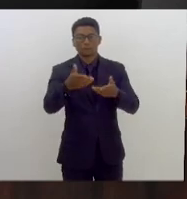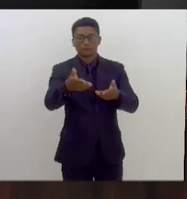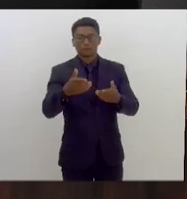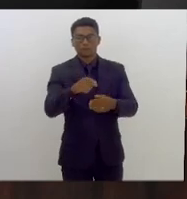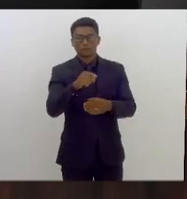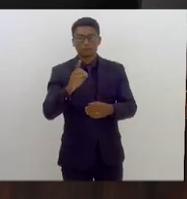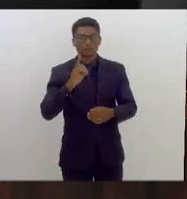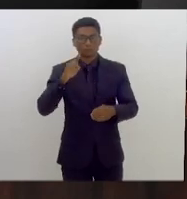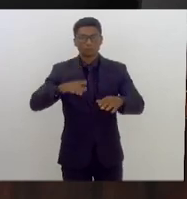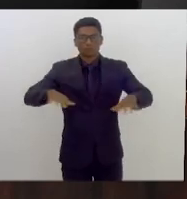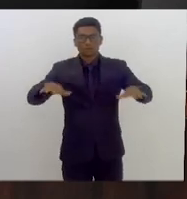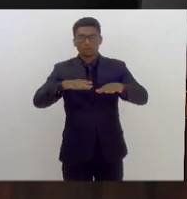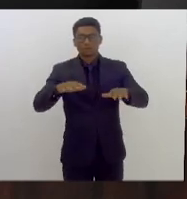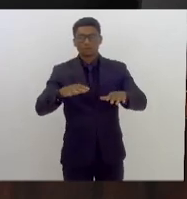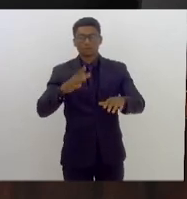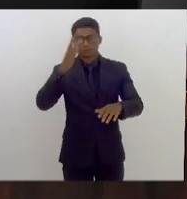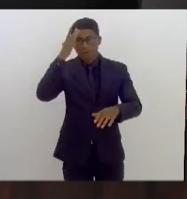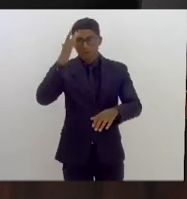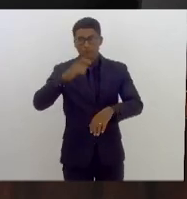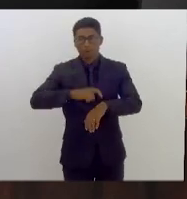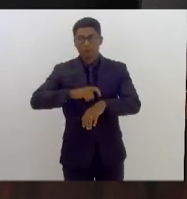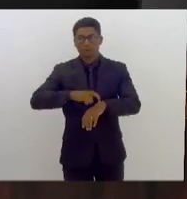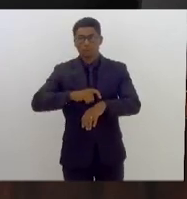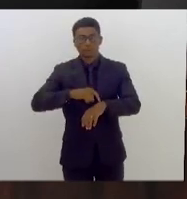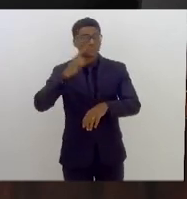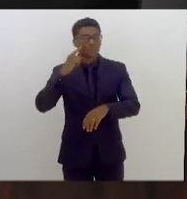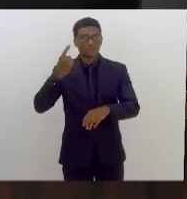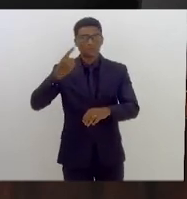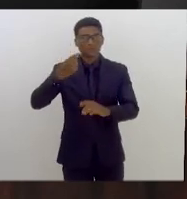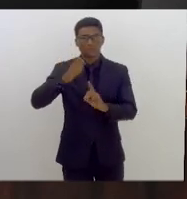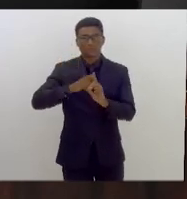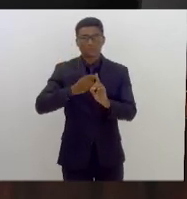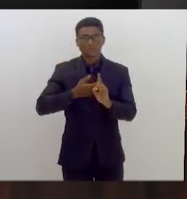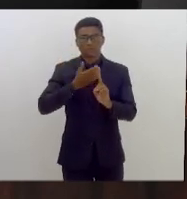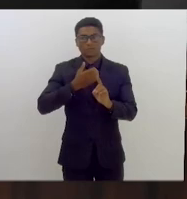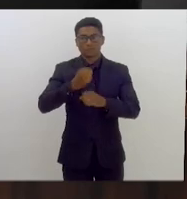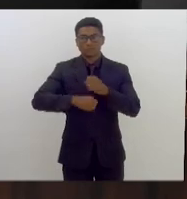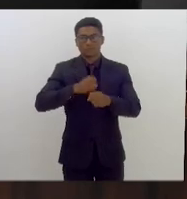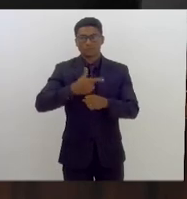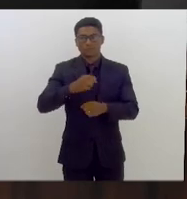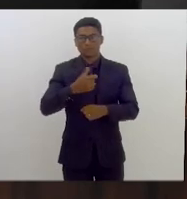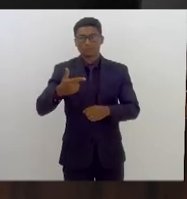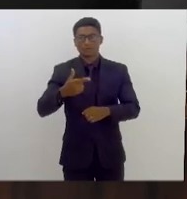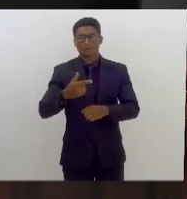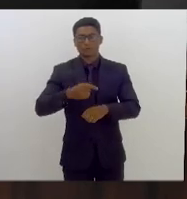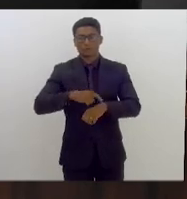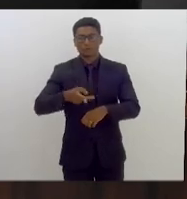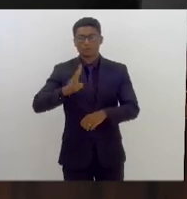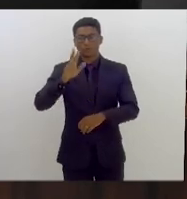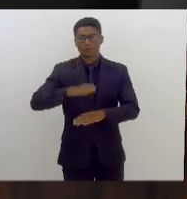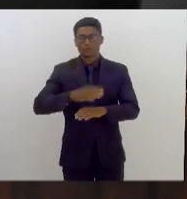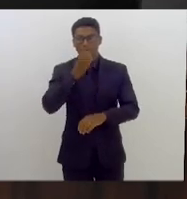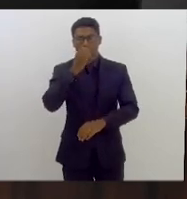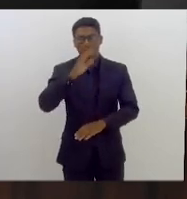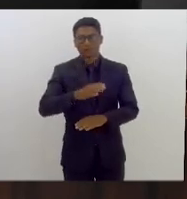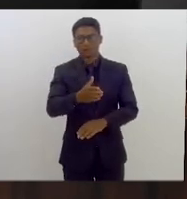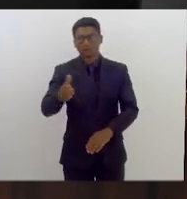senhores deputados e as senhoras deputadas para a sessão plenária de amanhã, 1º de dezembro de 2022, às 14 horas. Boa tarde.